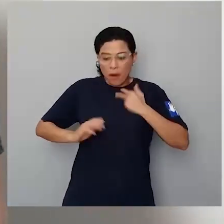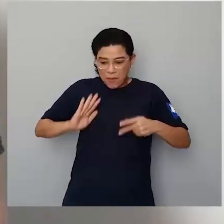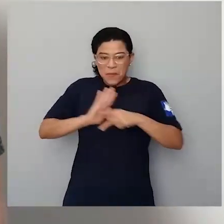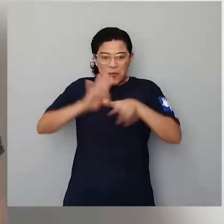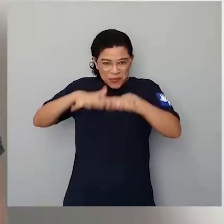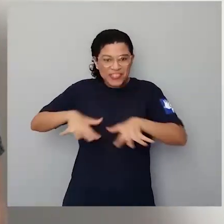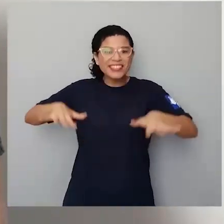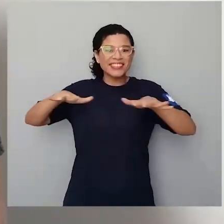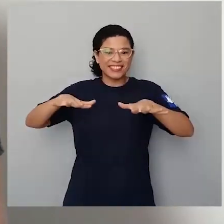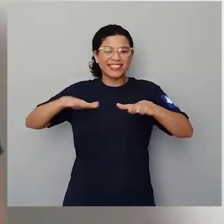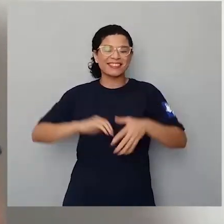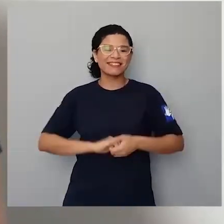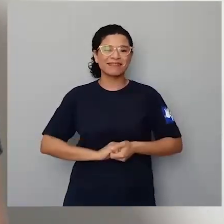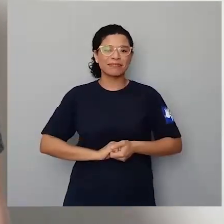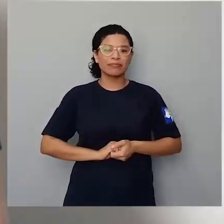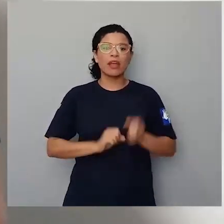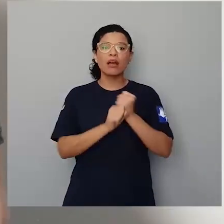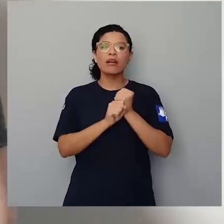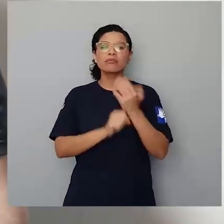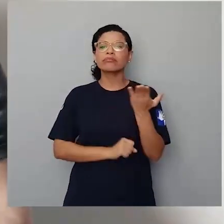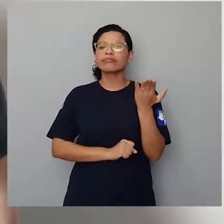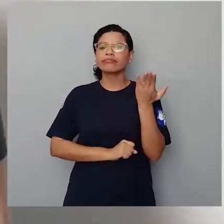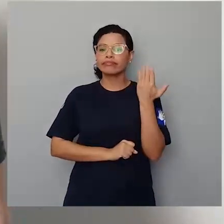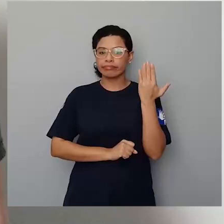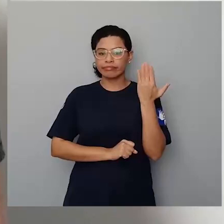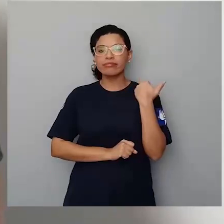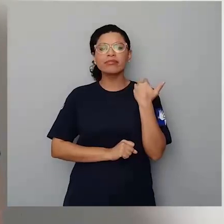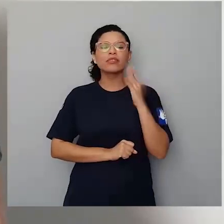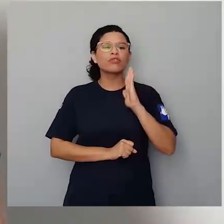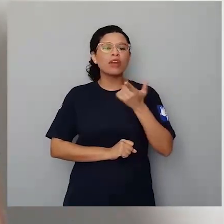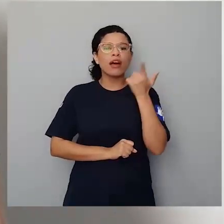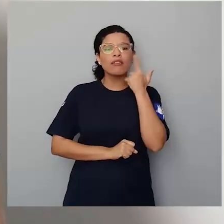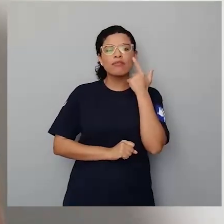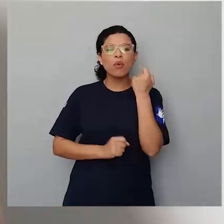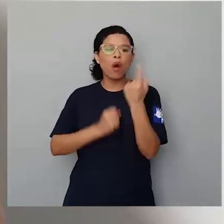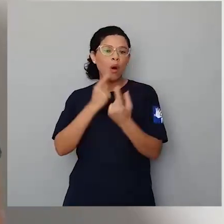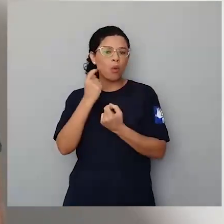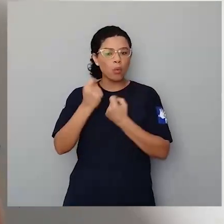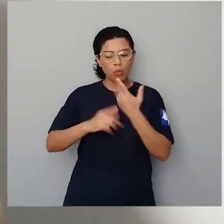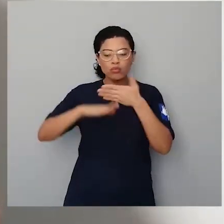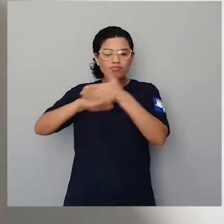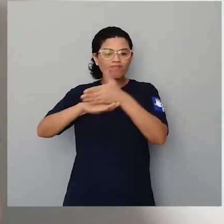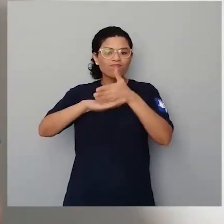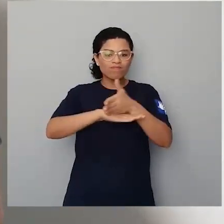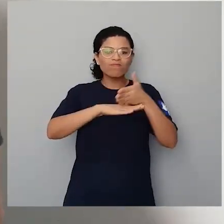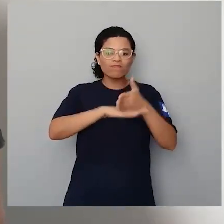esses espaços. O ano passado, a gente já viu algumas instalações